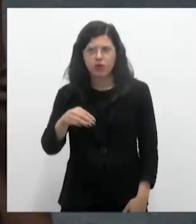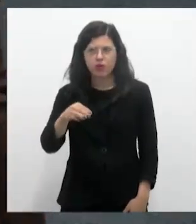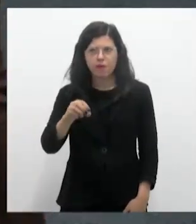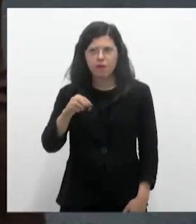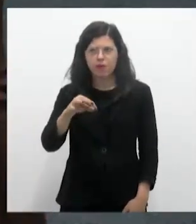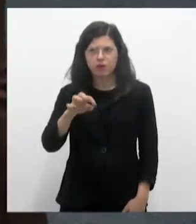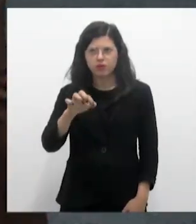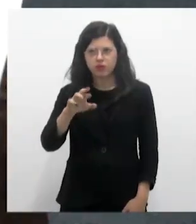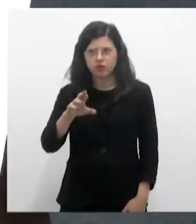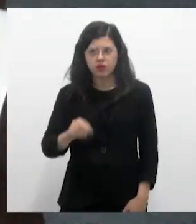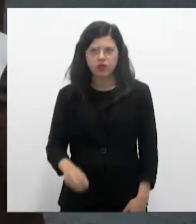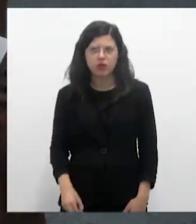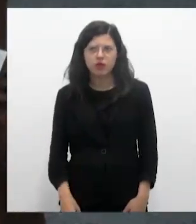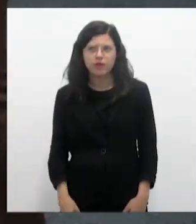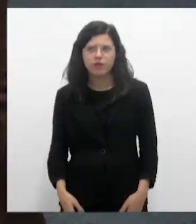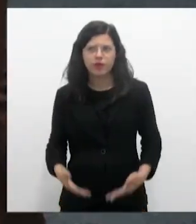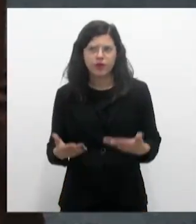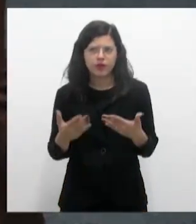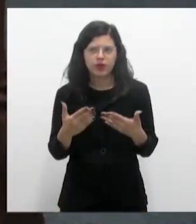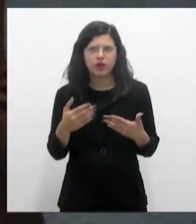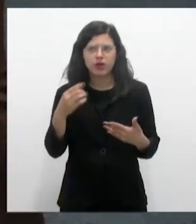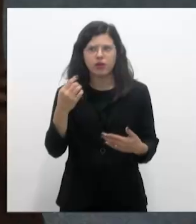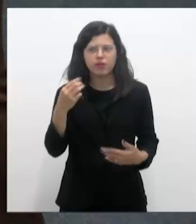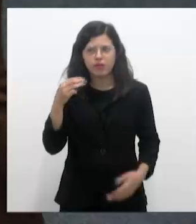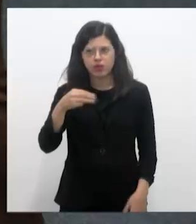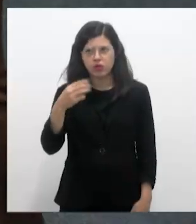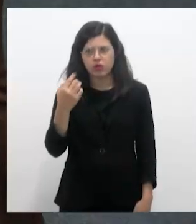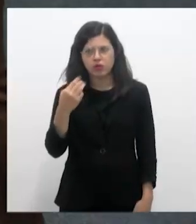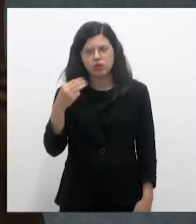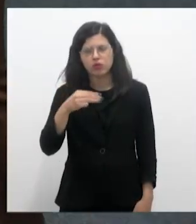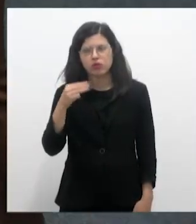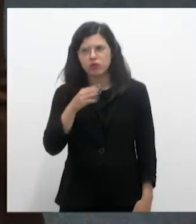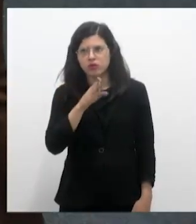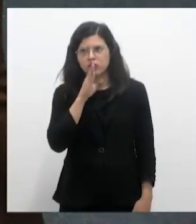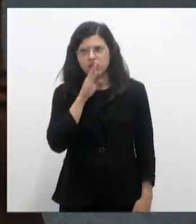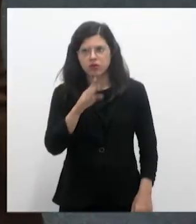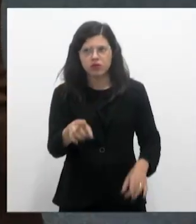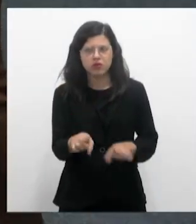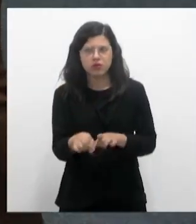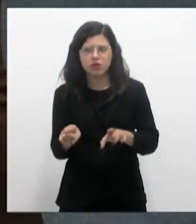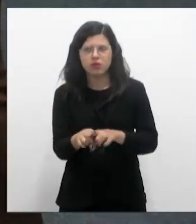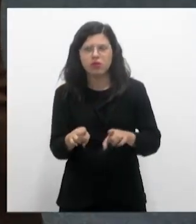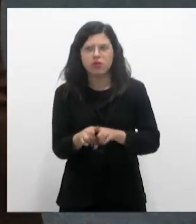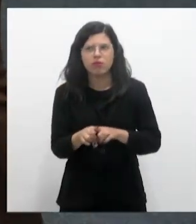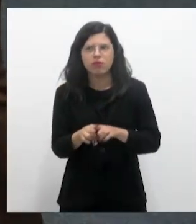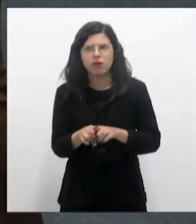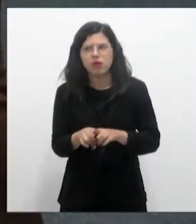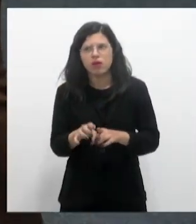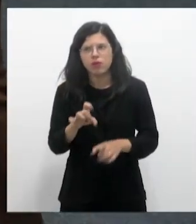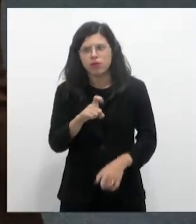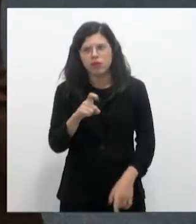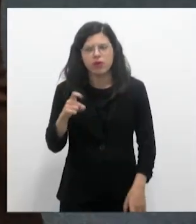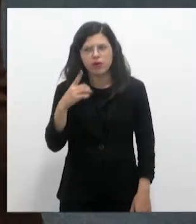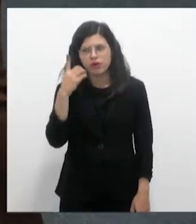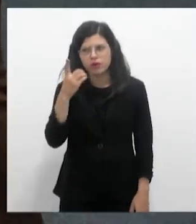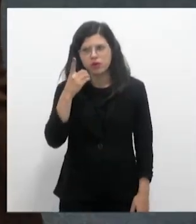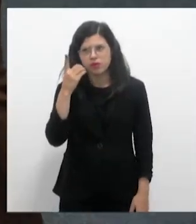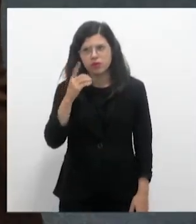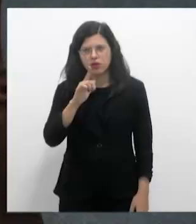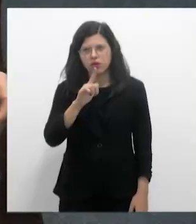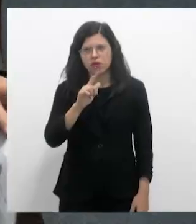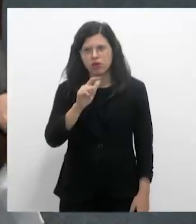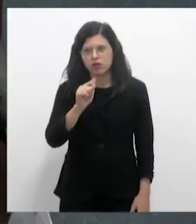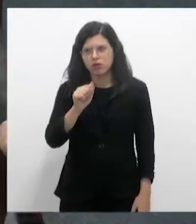Então, eu gostaria que aquele minuto de silêncio também fosse estendido pelo ex-deputado Lauro Monteiro.